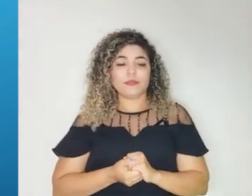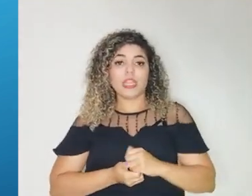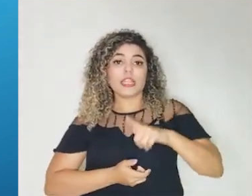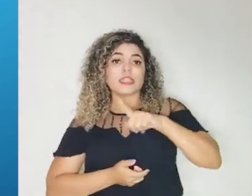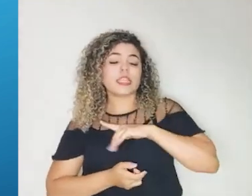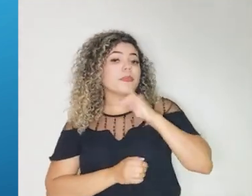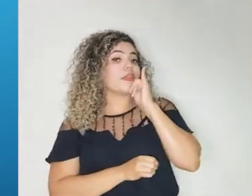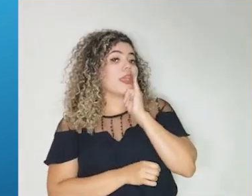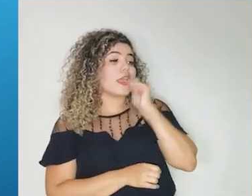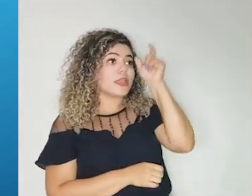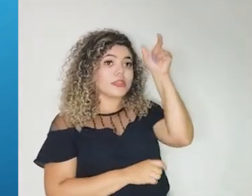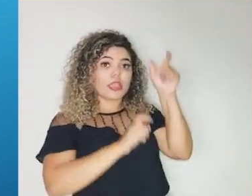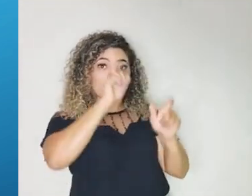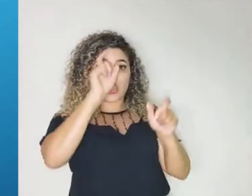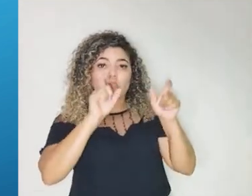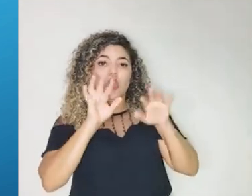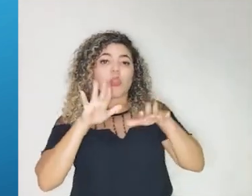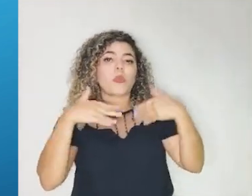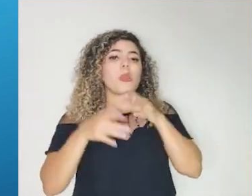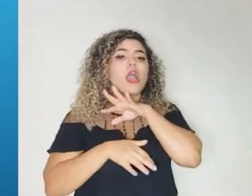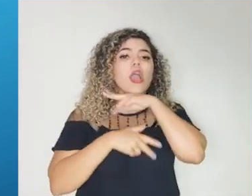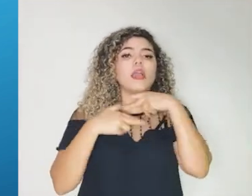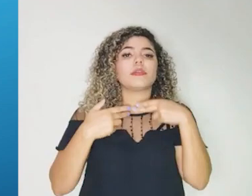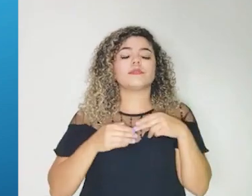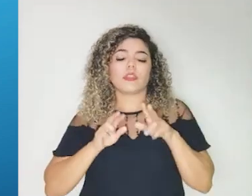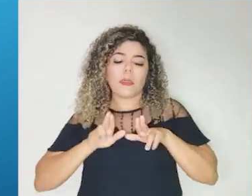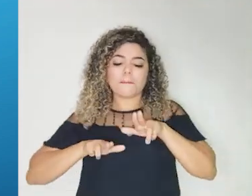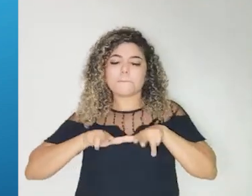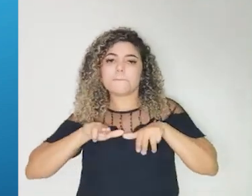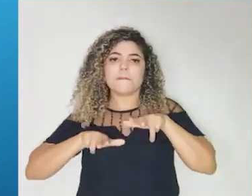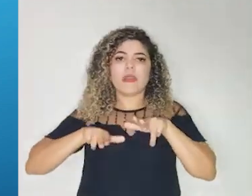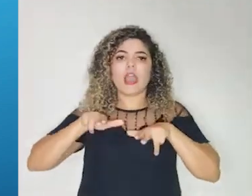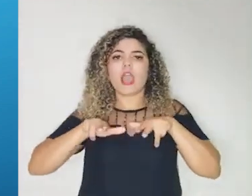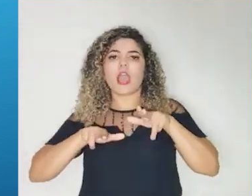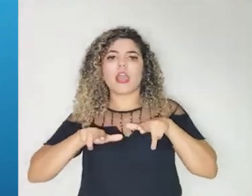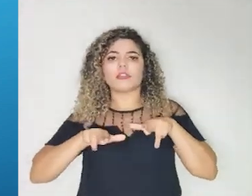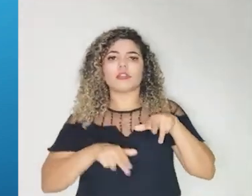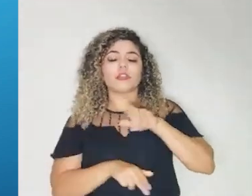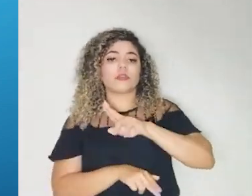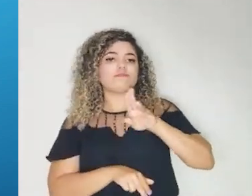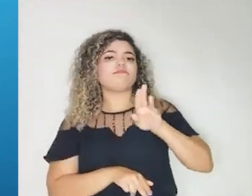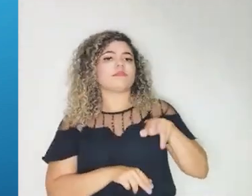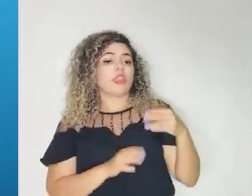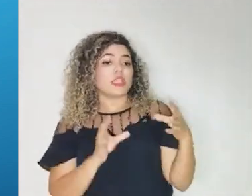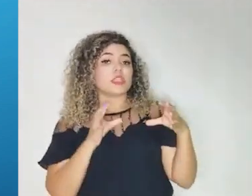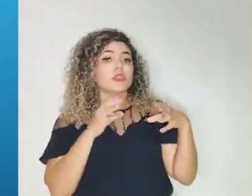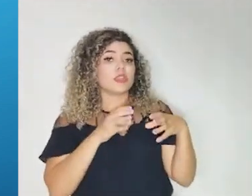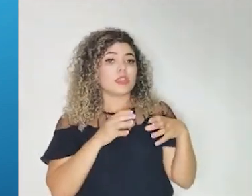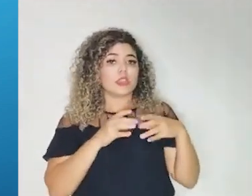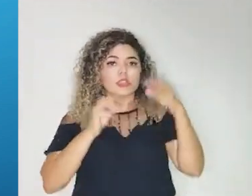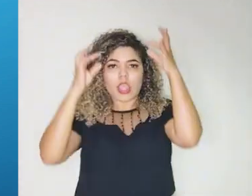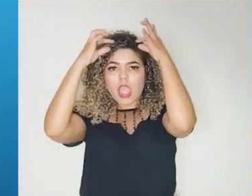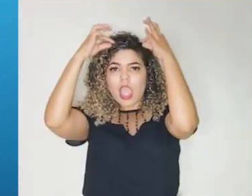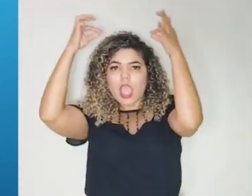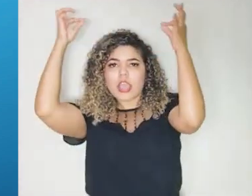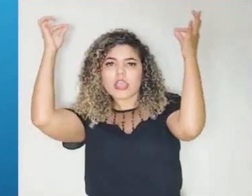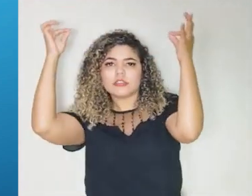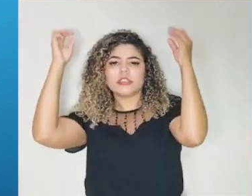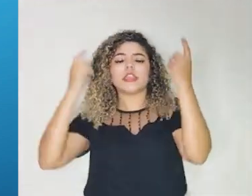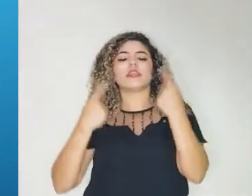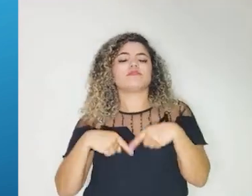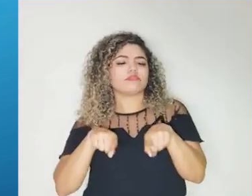Nós temos aqui como exemplo desses segmentos articulados, patas, mais propriamente chamado de pés, nesse grupo, antenas, entre